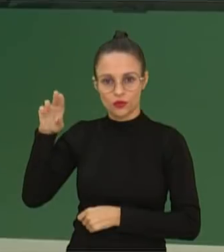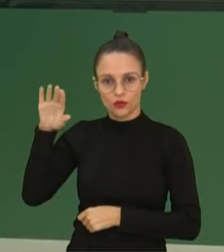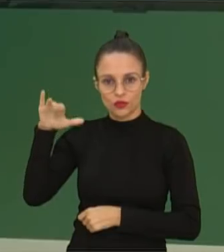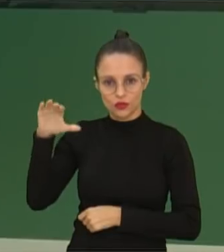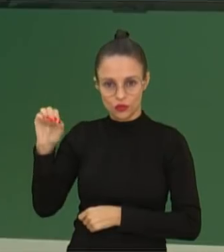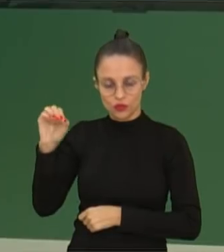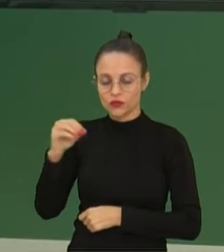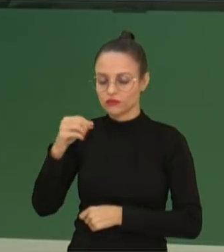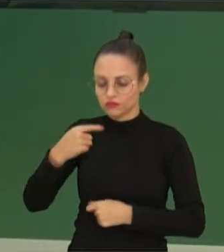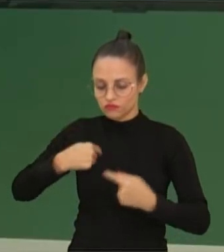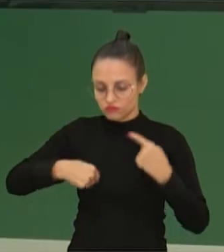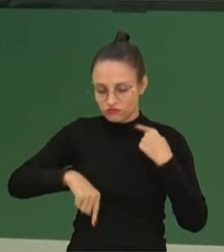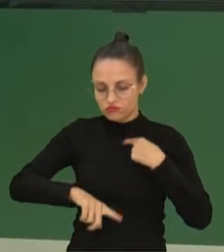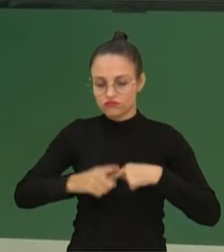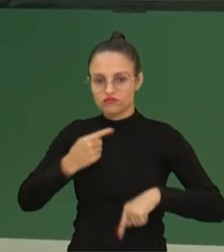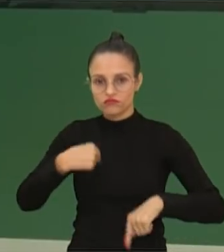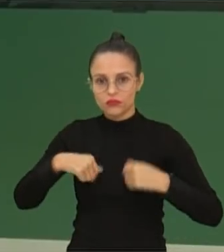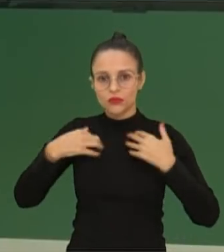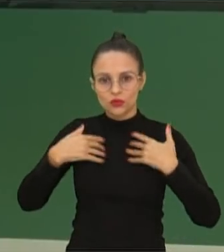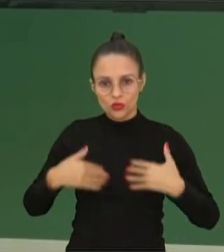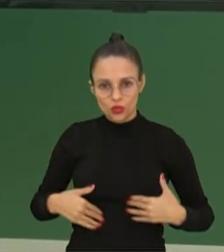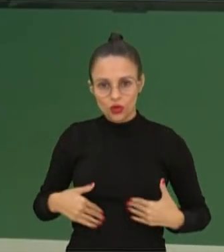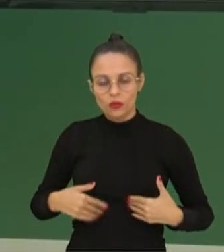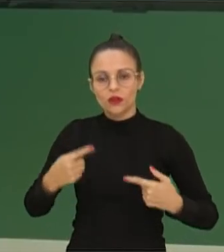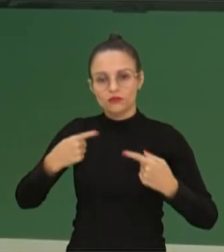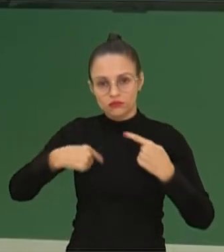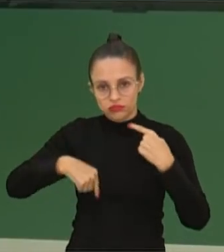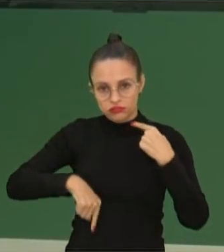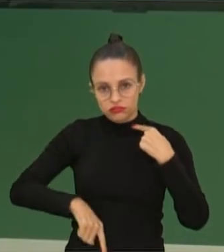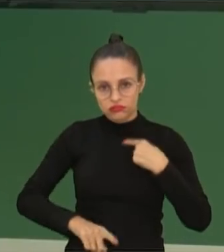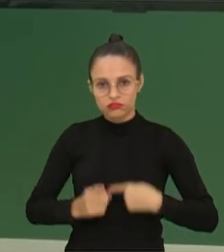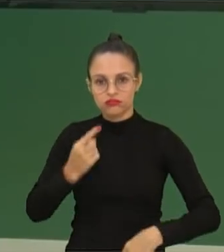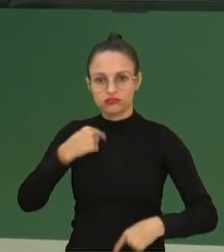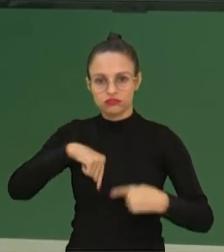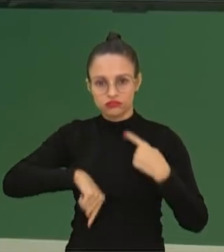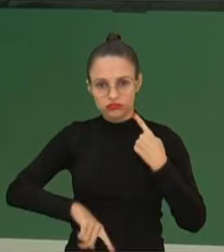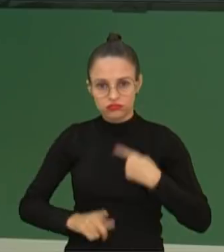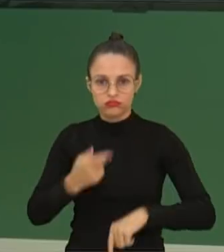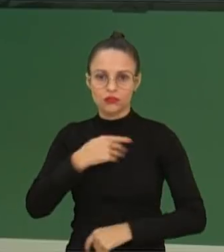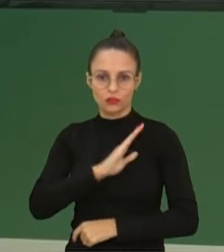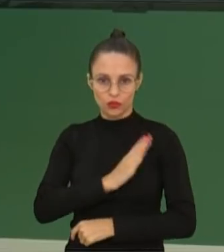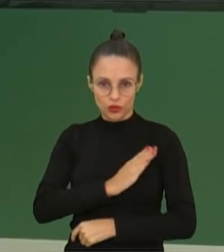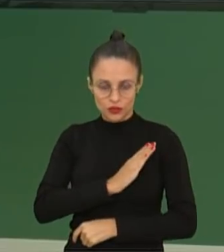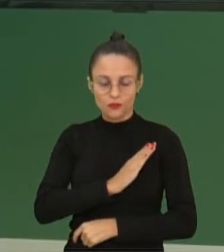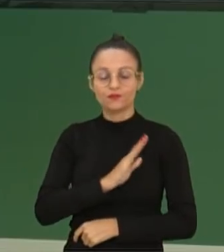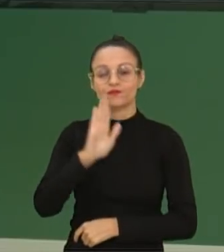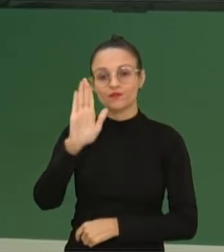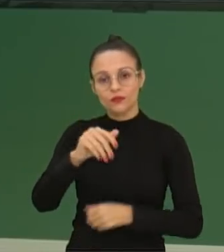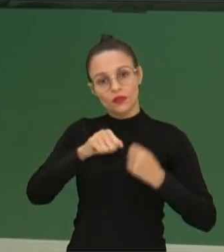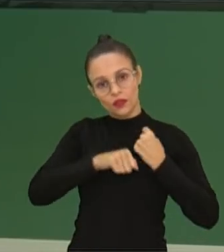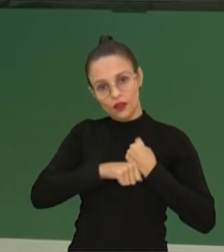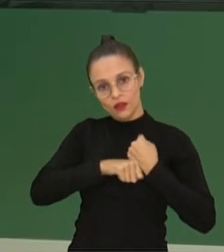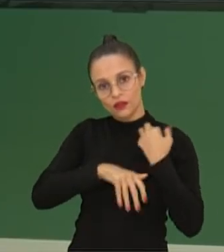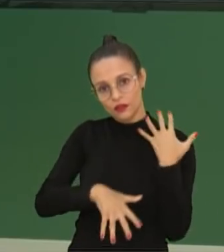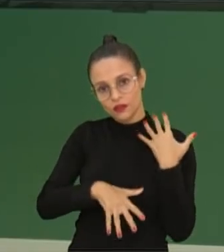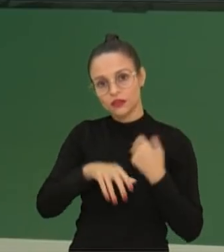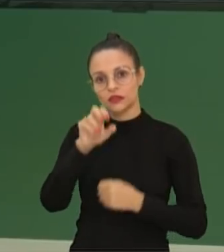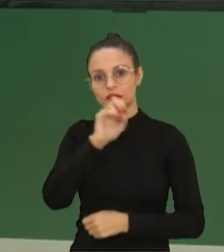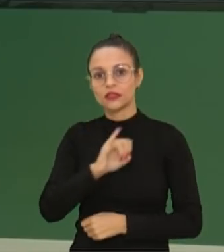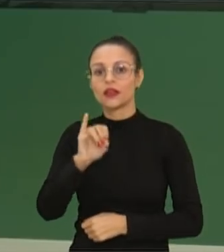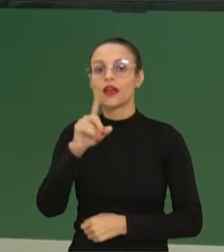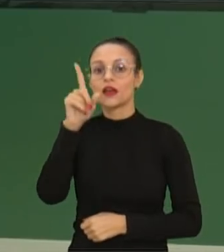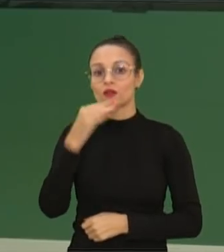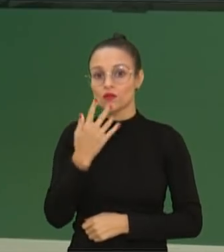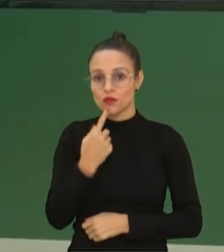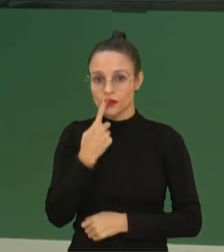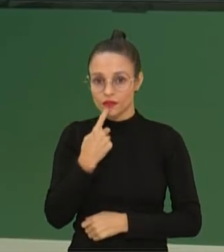seja, é aquele sangue que está vindo do corpo e que vai voltar para o coração, tá? Já nas artérias, se a gente pinta de